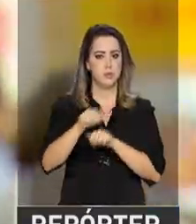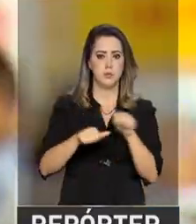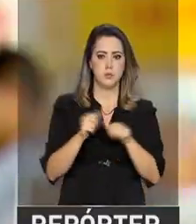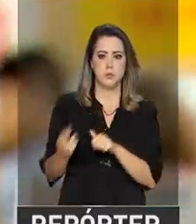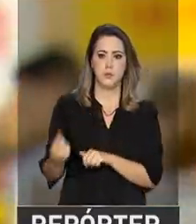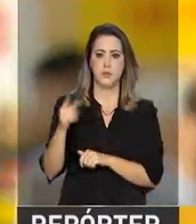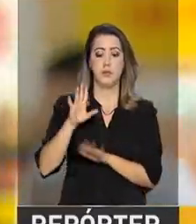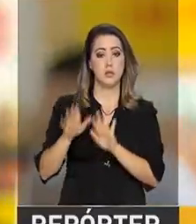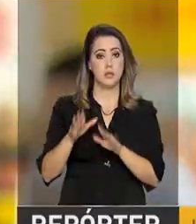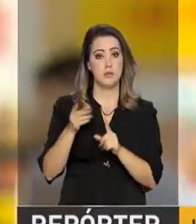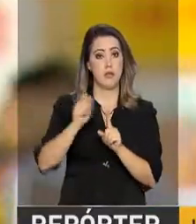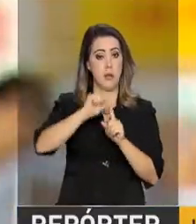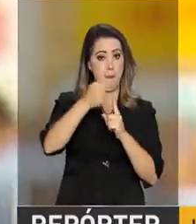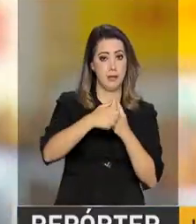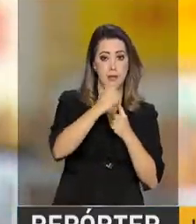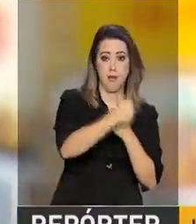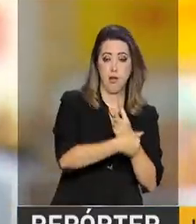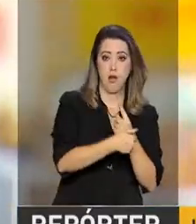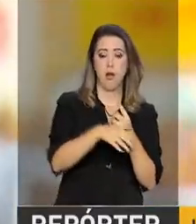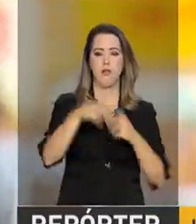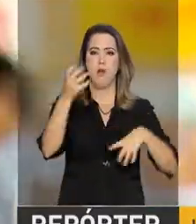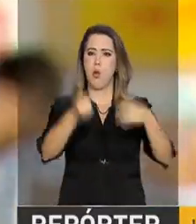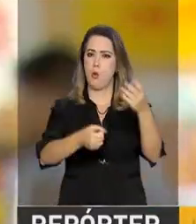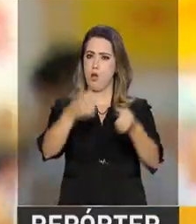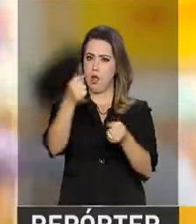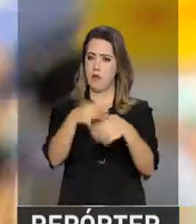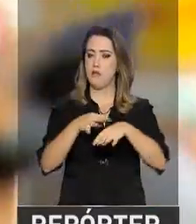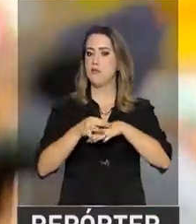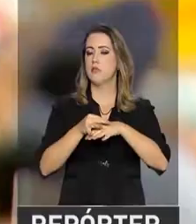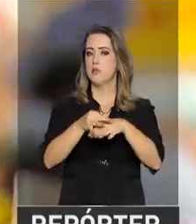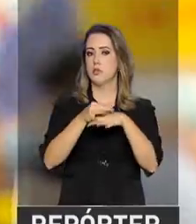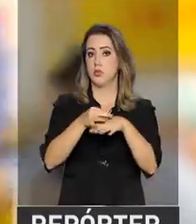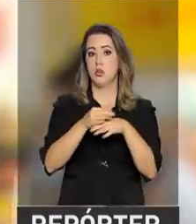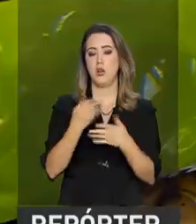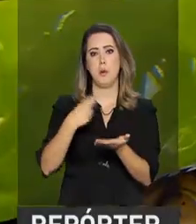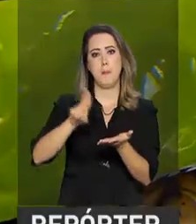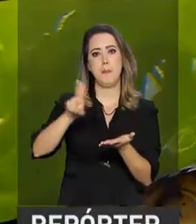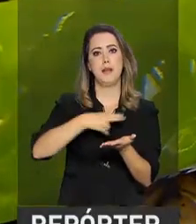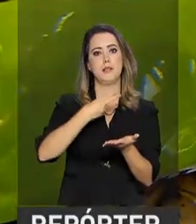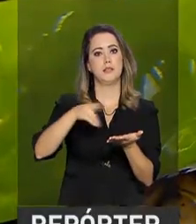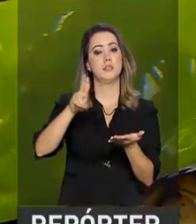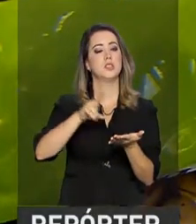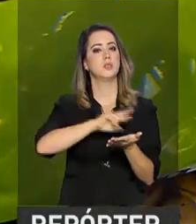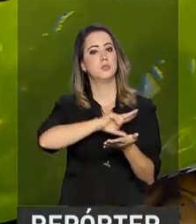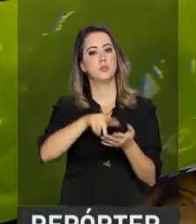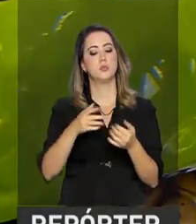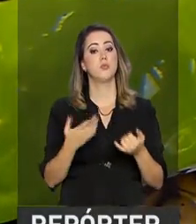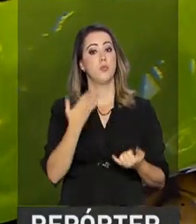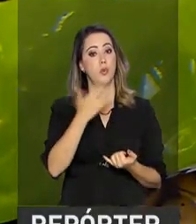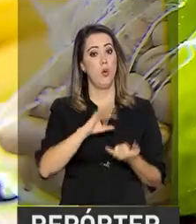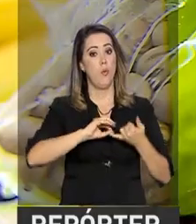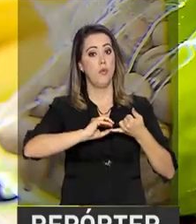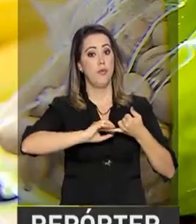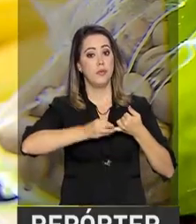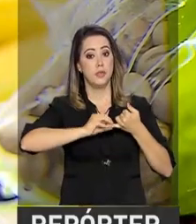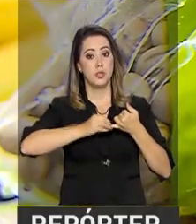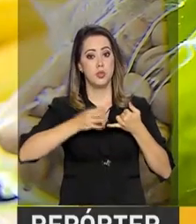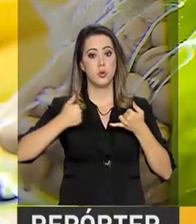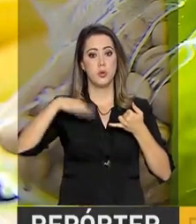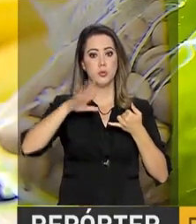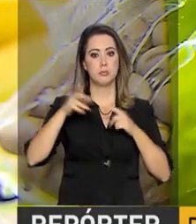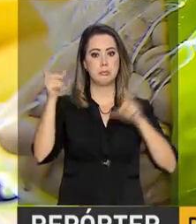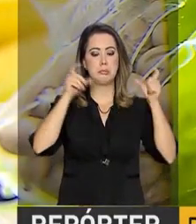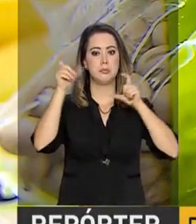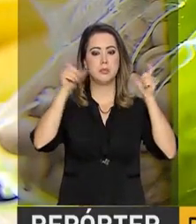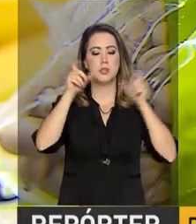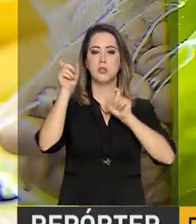encontra se a banana leite por exemplo a carne margarina o feijão parece ser o produto que mais chamou